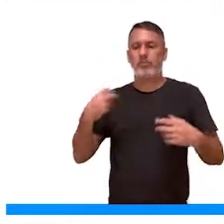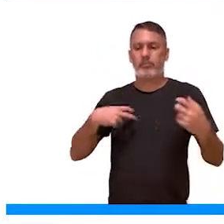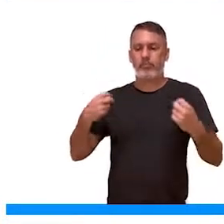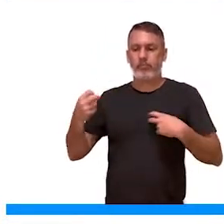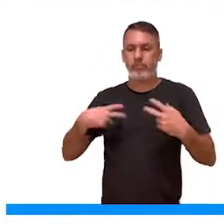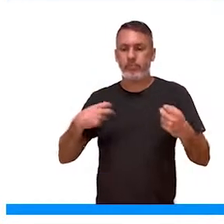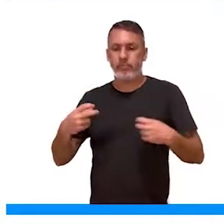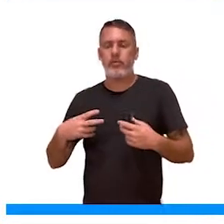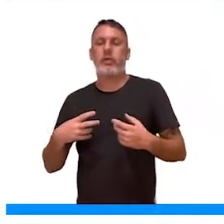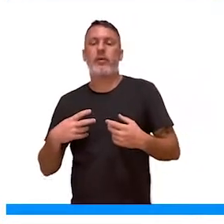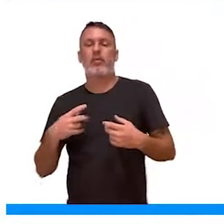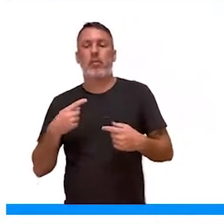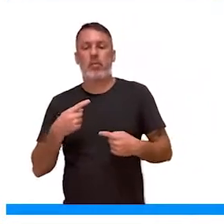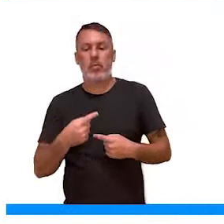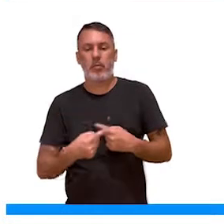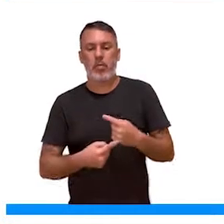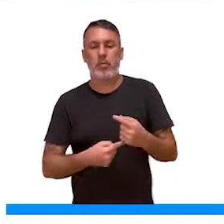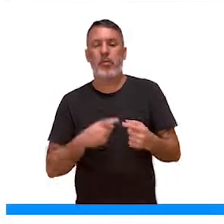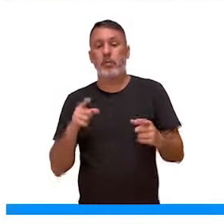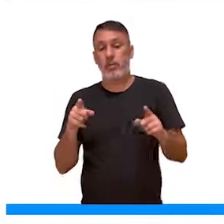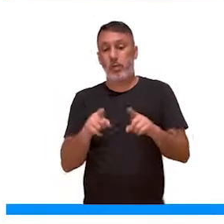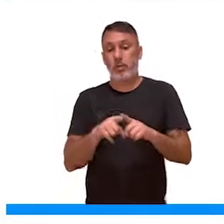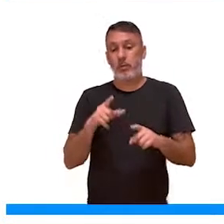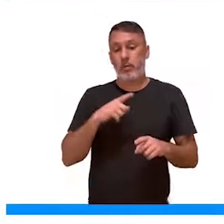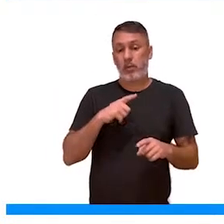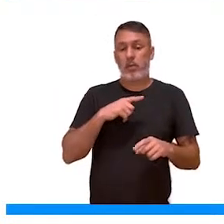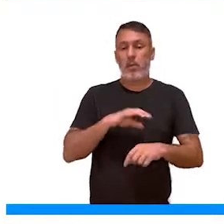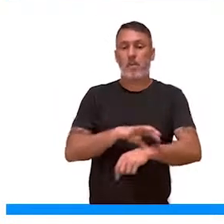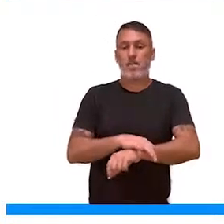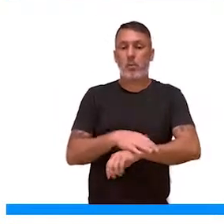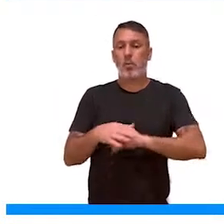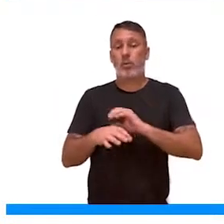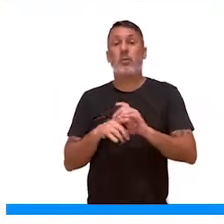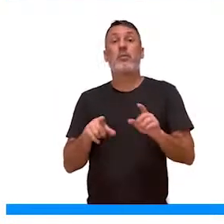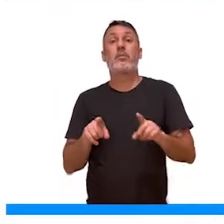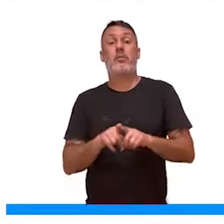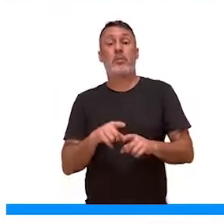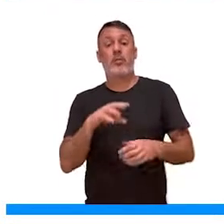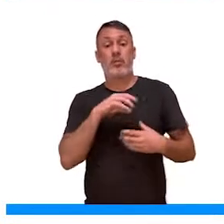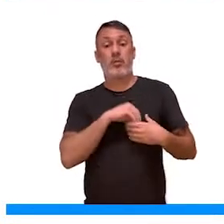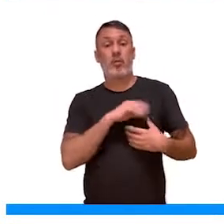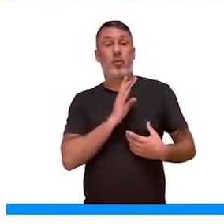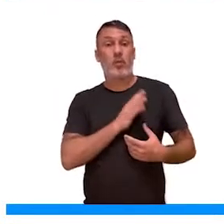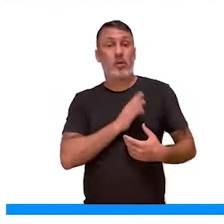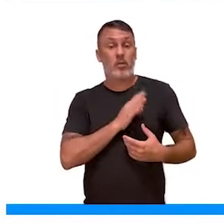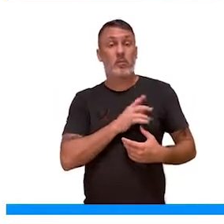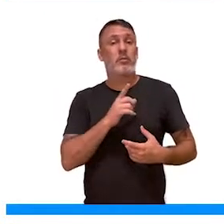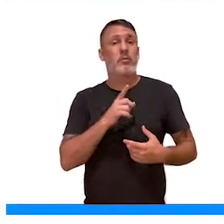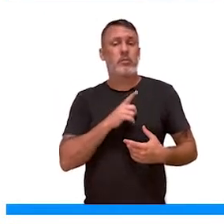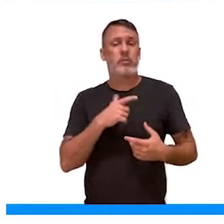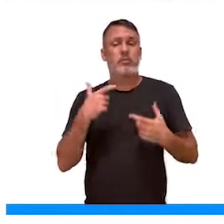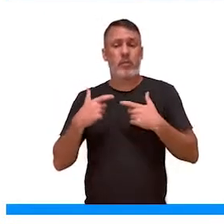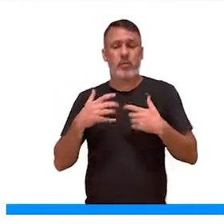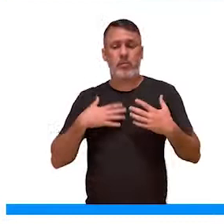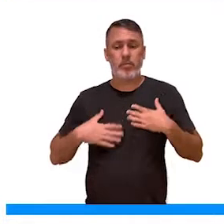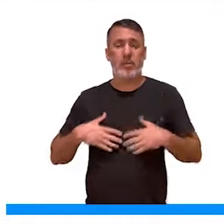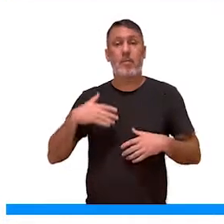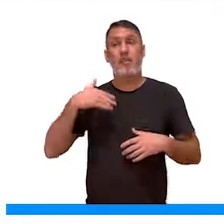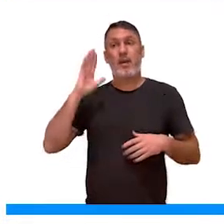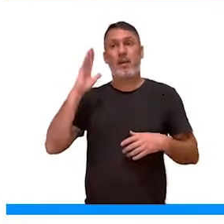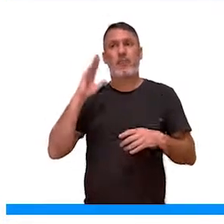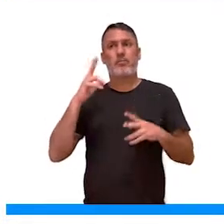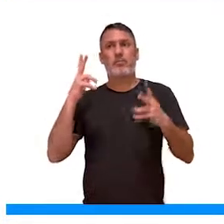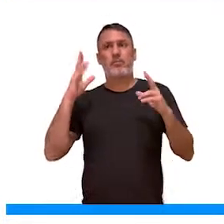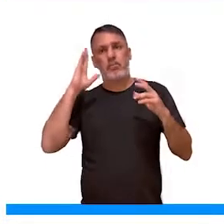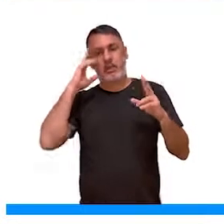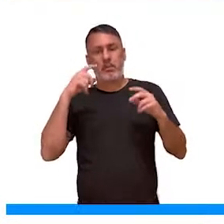as hemácias e ali ele vai afetando, inclusive, fibras musculares do coração. Ele pode afetar várias regiões, mas os